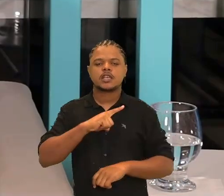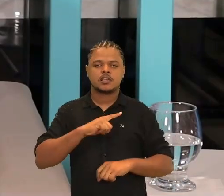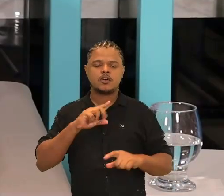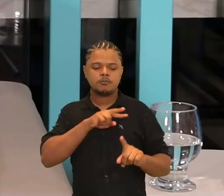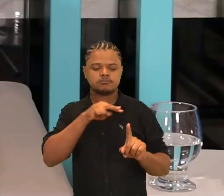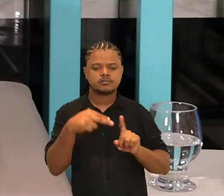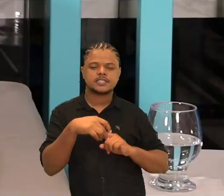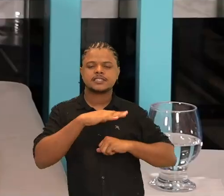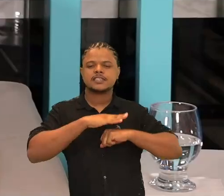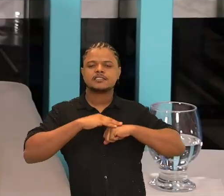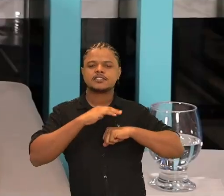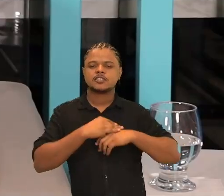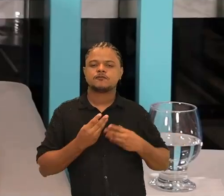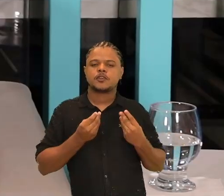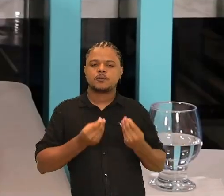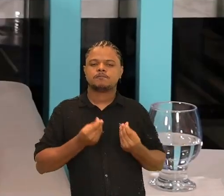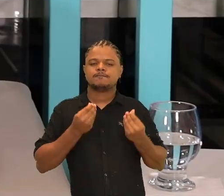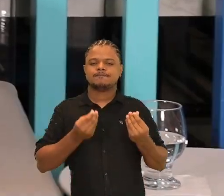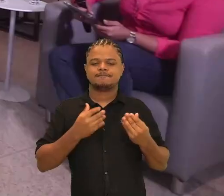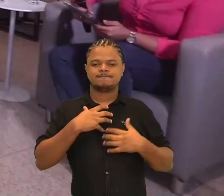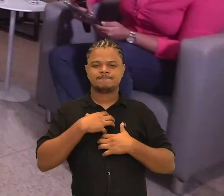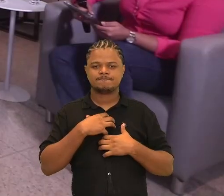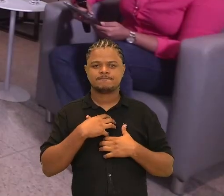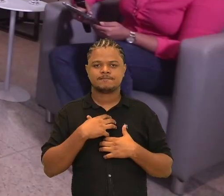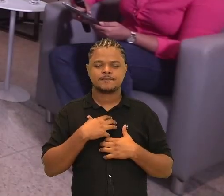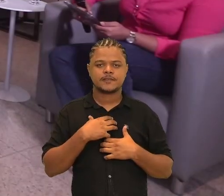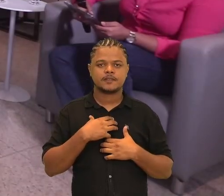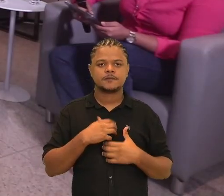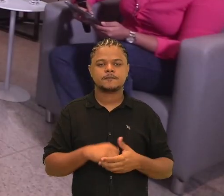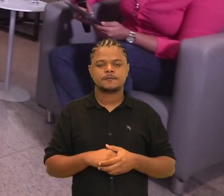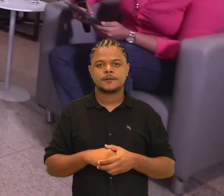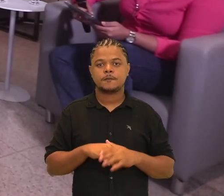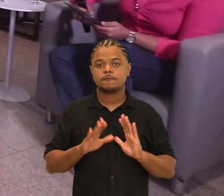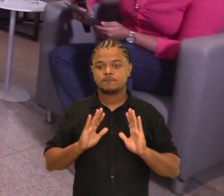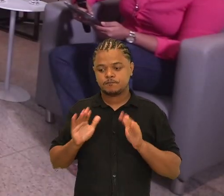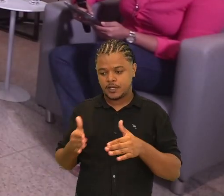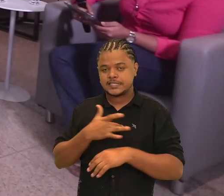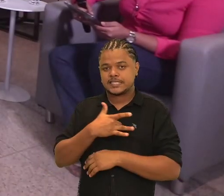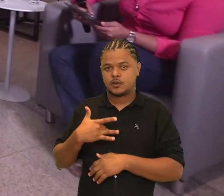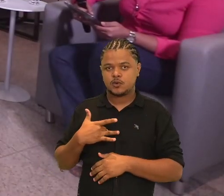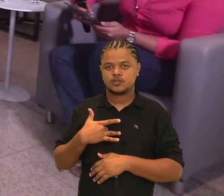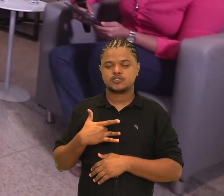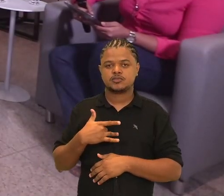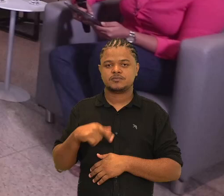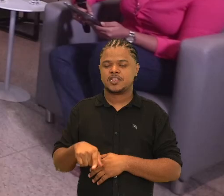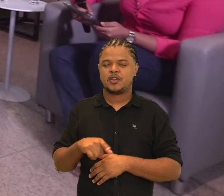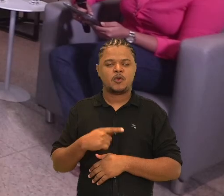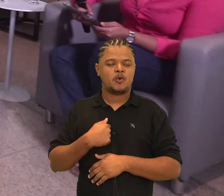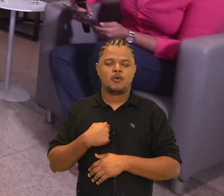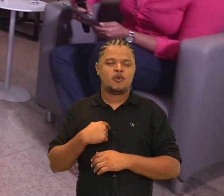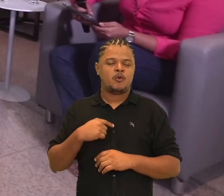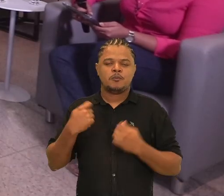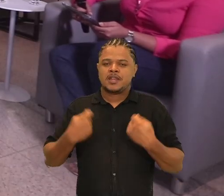sensível. Acho que isso se faz também dentro da saúde. Eu não vivo sem